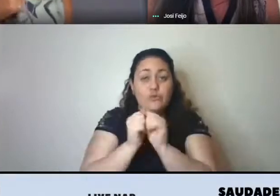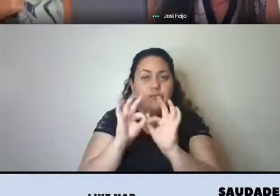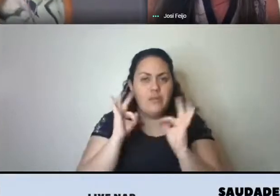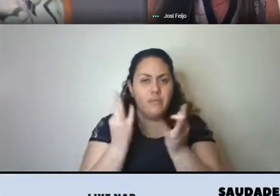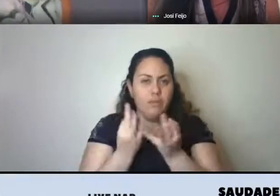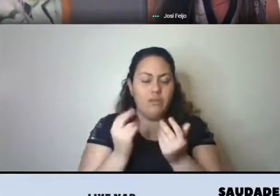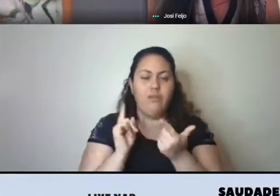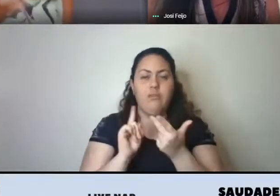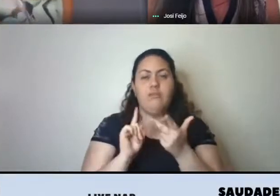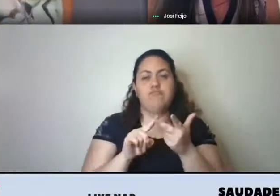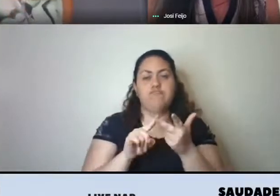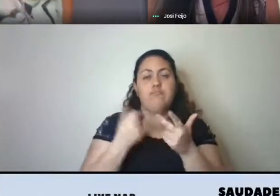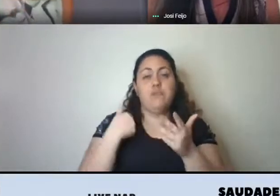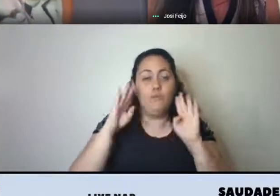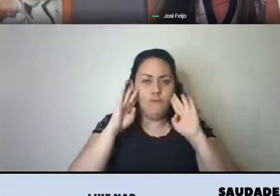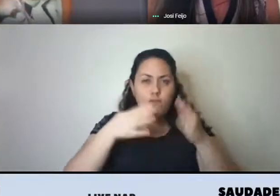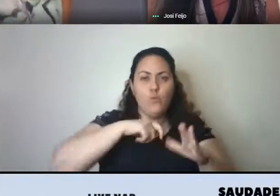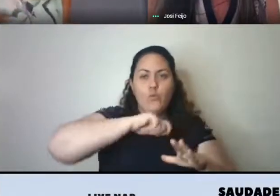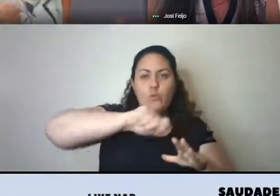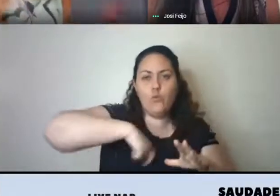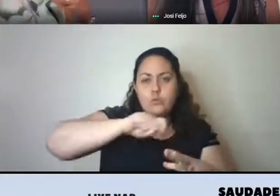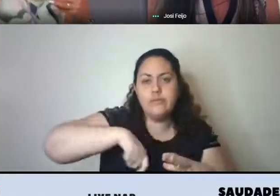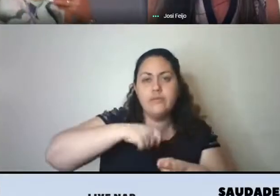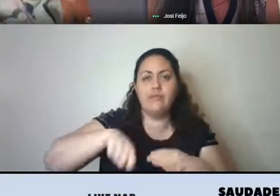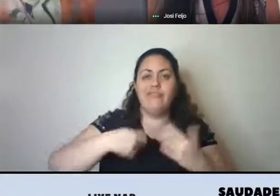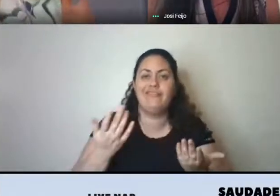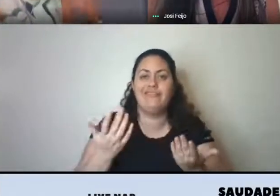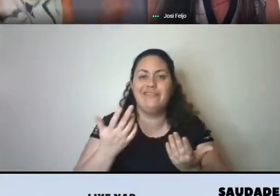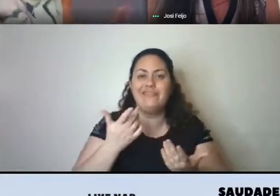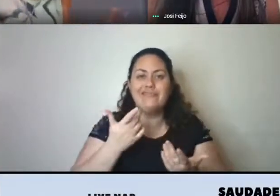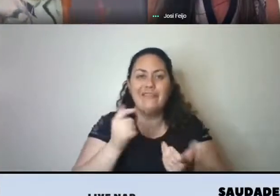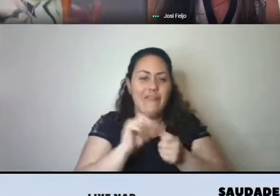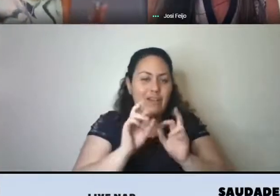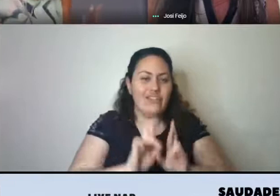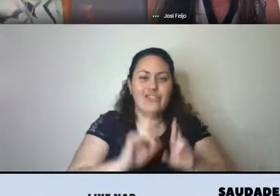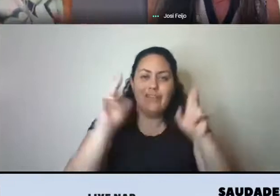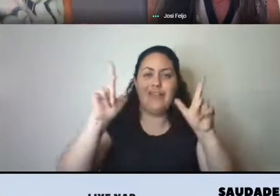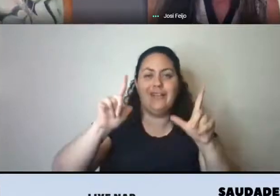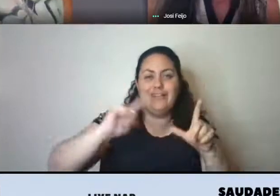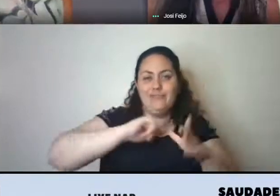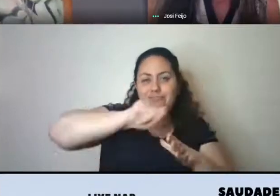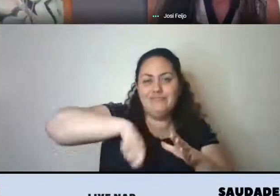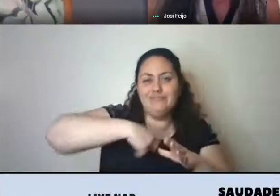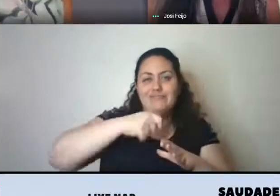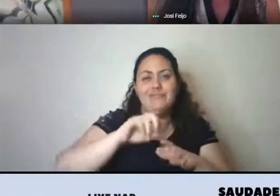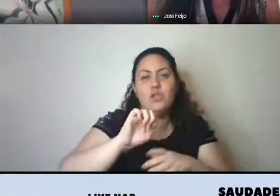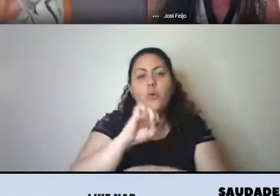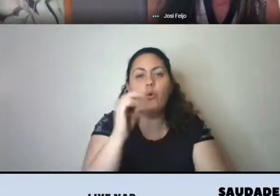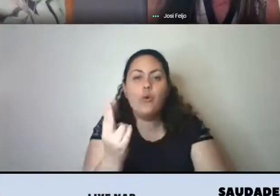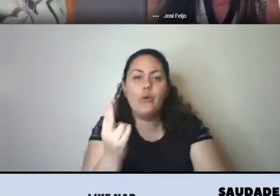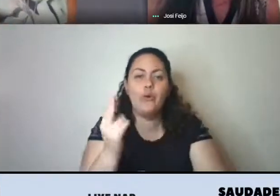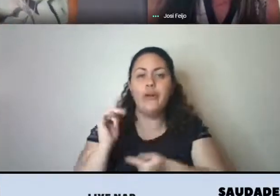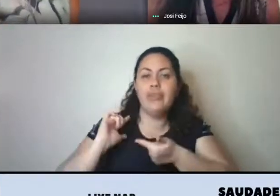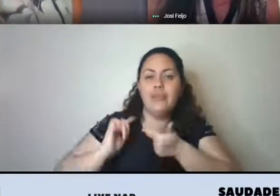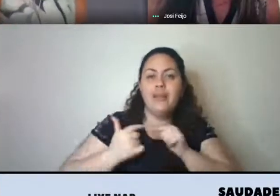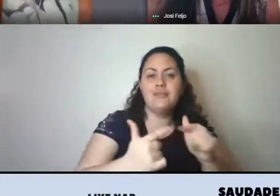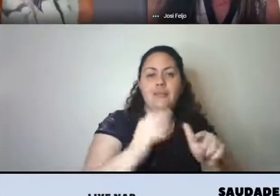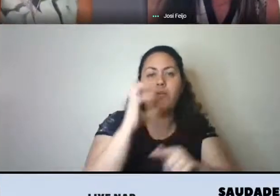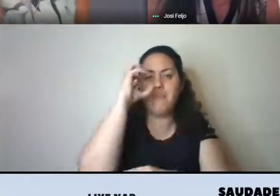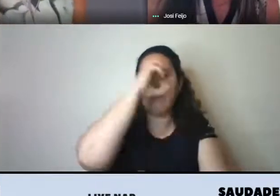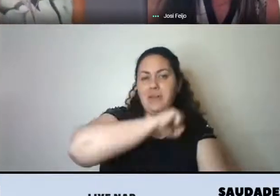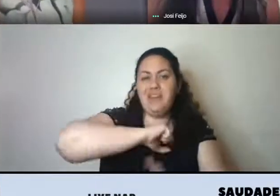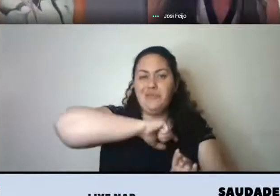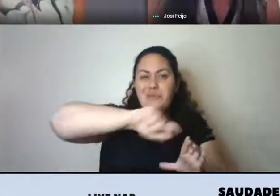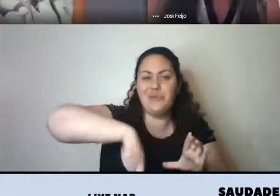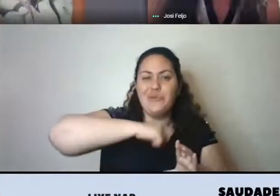dedicada à cozinha, enfim, a fazer coisas diferentes ou a fazer coisas mais tradicionais, vamos dizer assim, mas